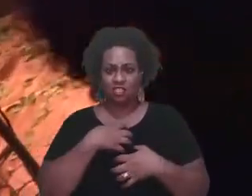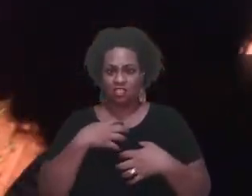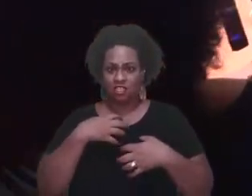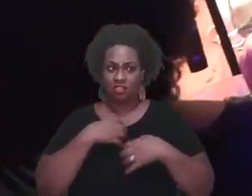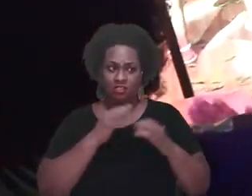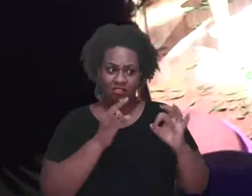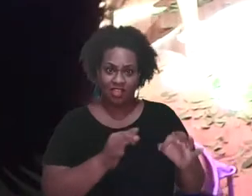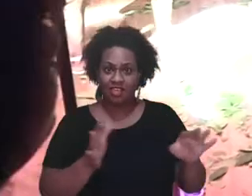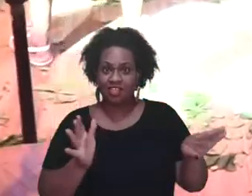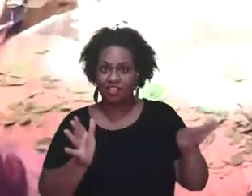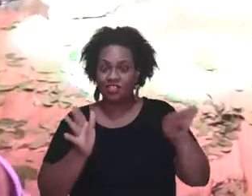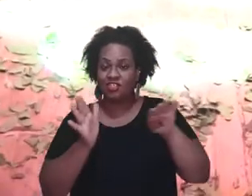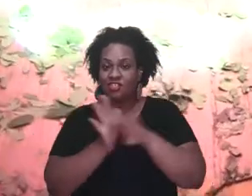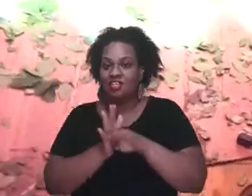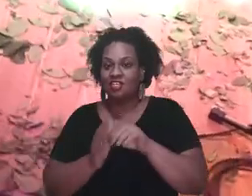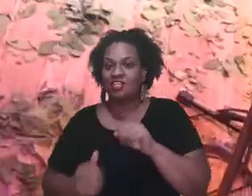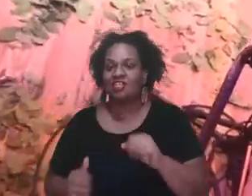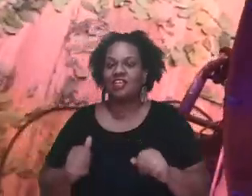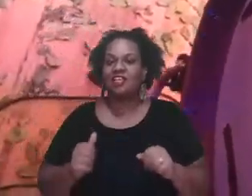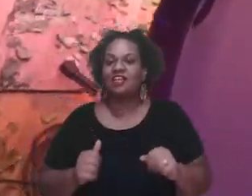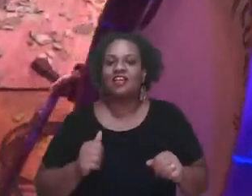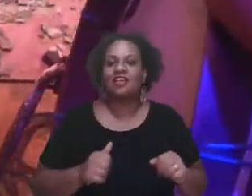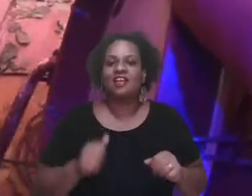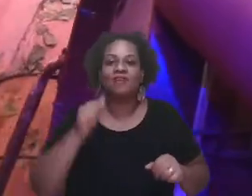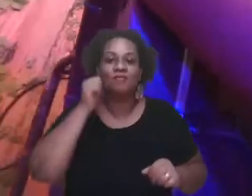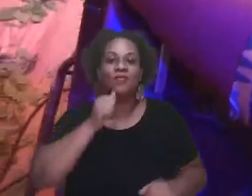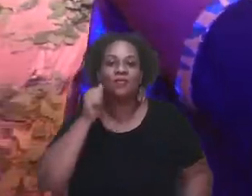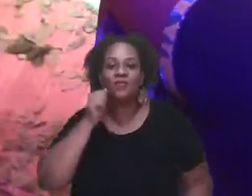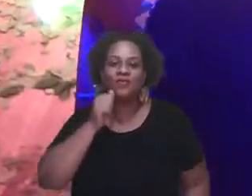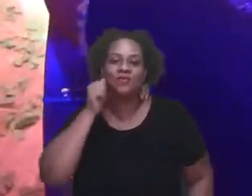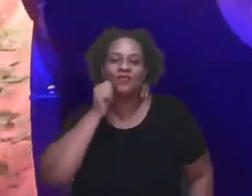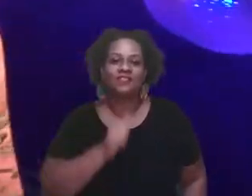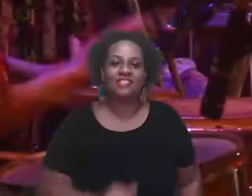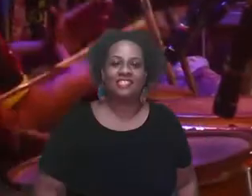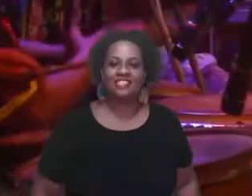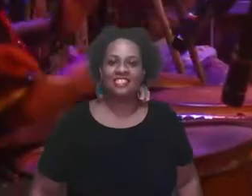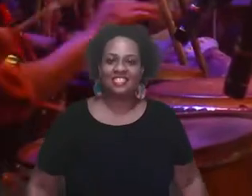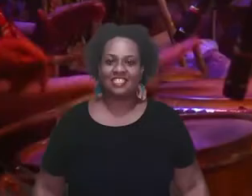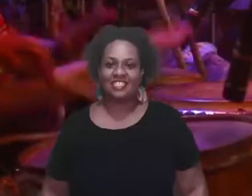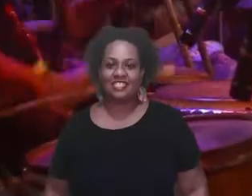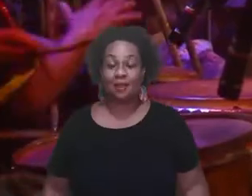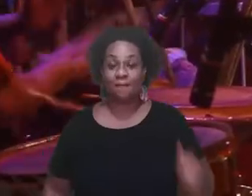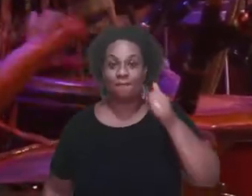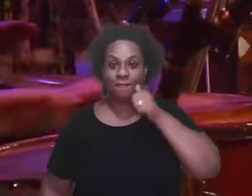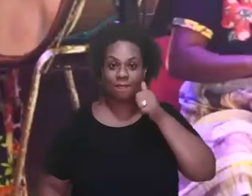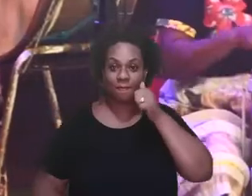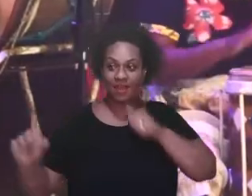de chegar Maria Maria Maria Maria Maria Maria e